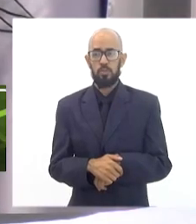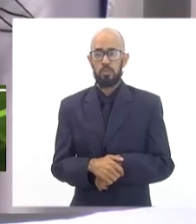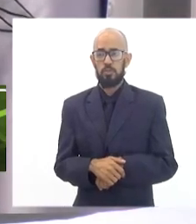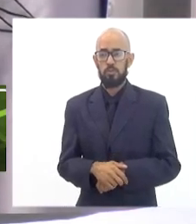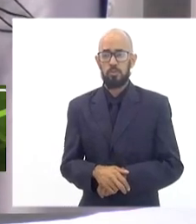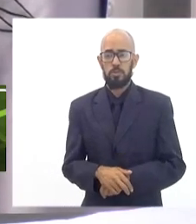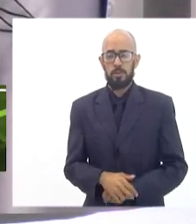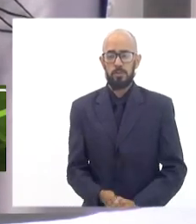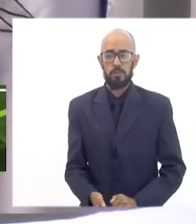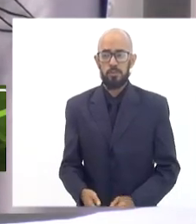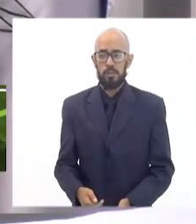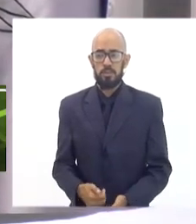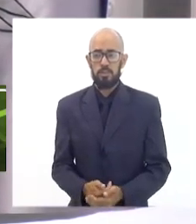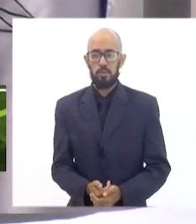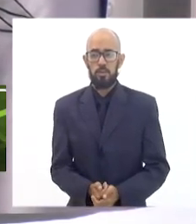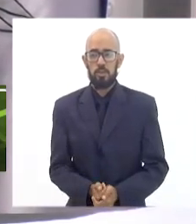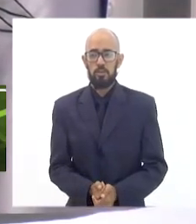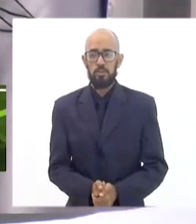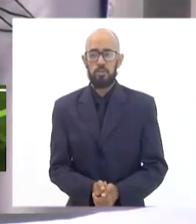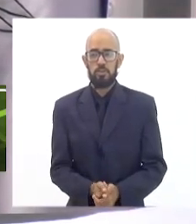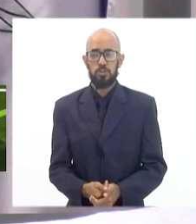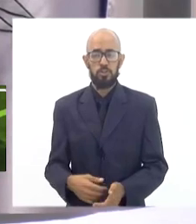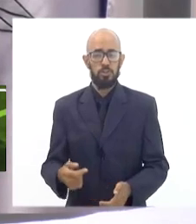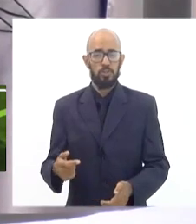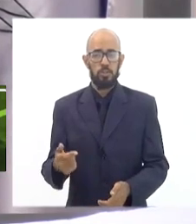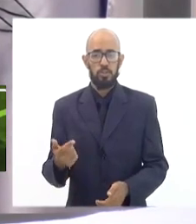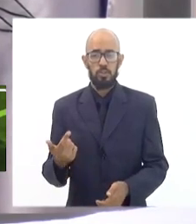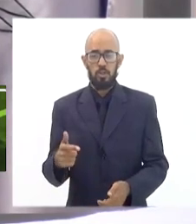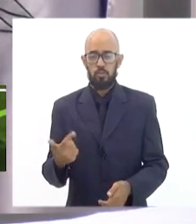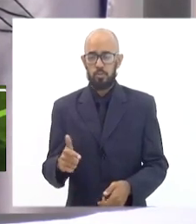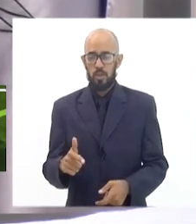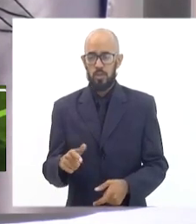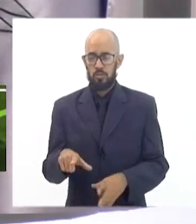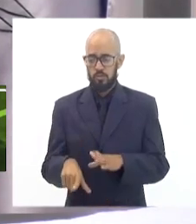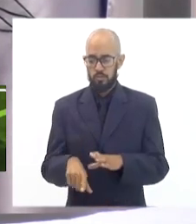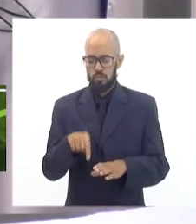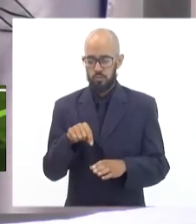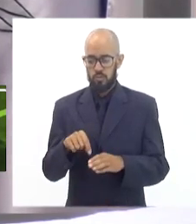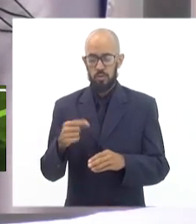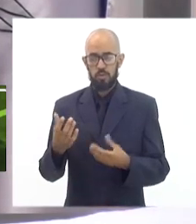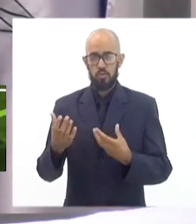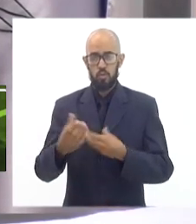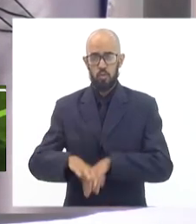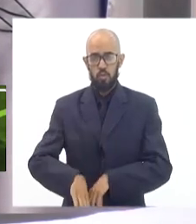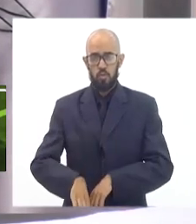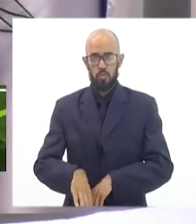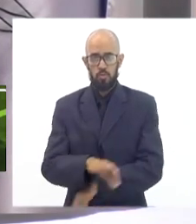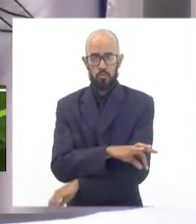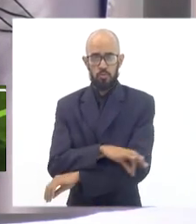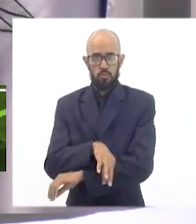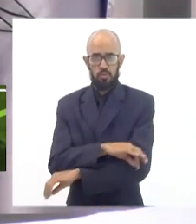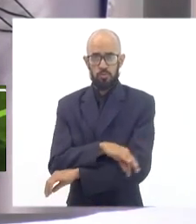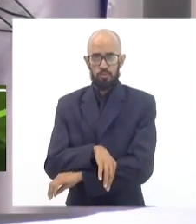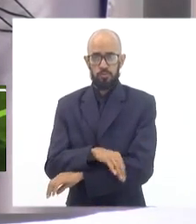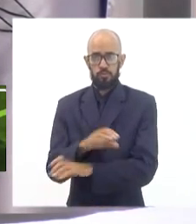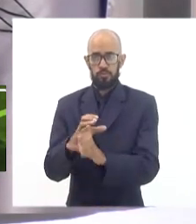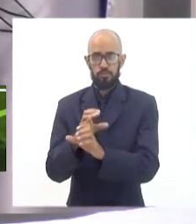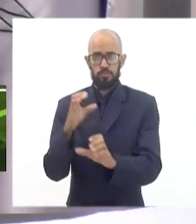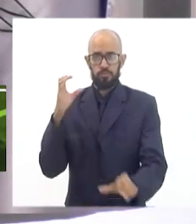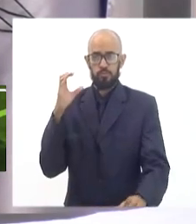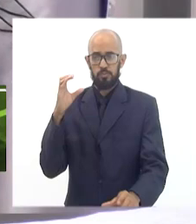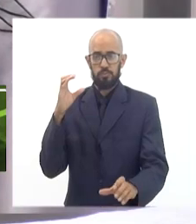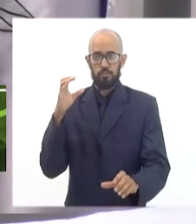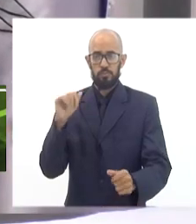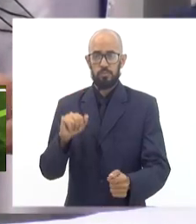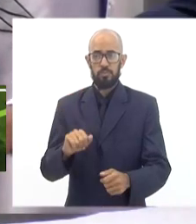priorizou o concurso público para engenheiros arquitetos geólogos etc